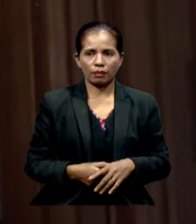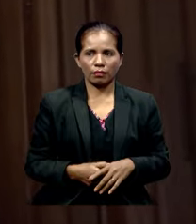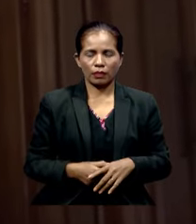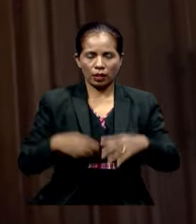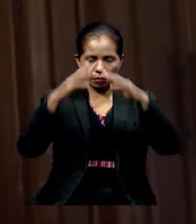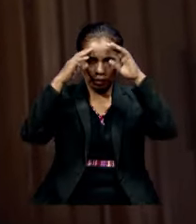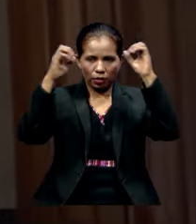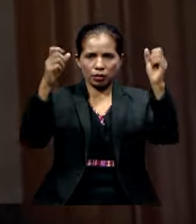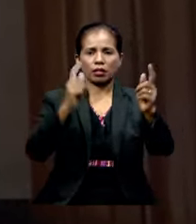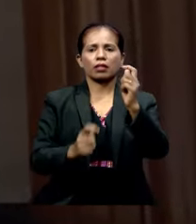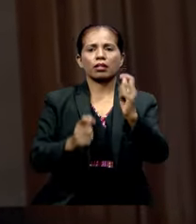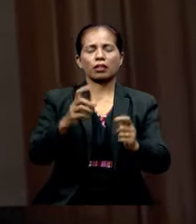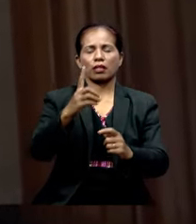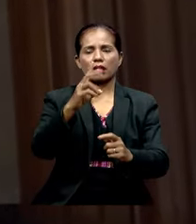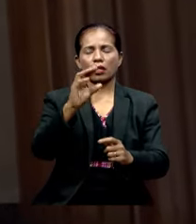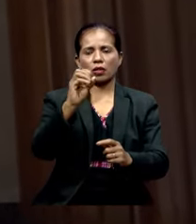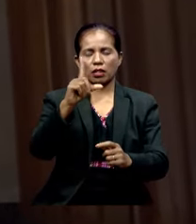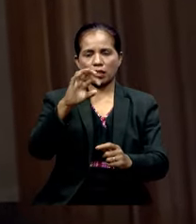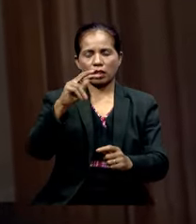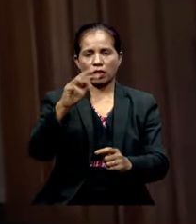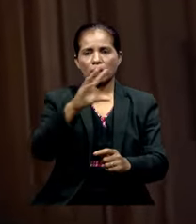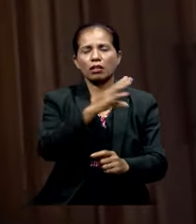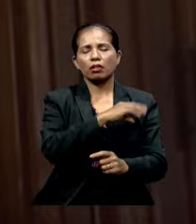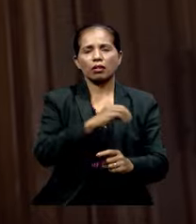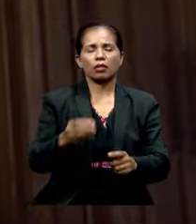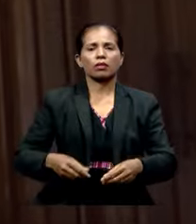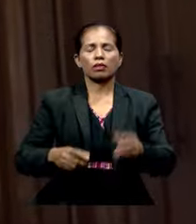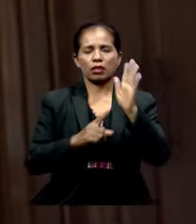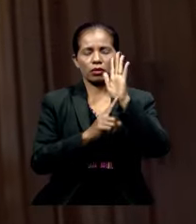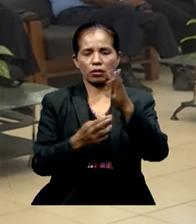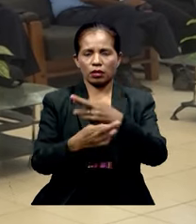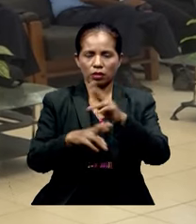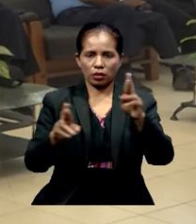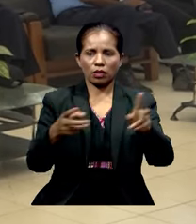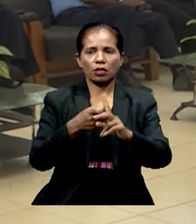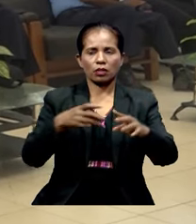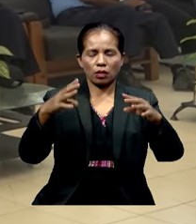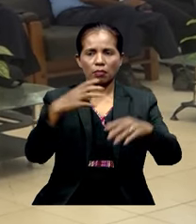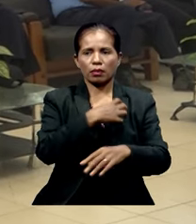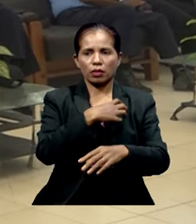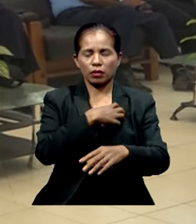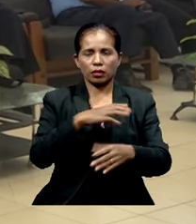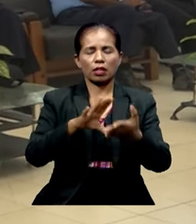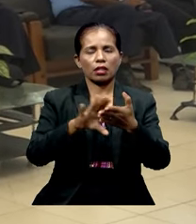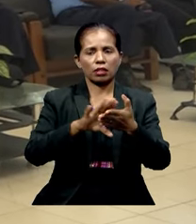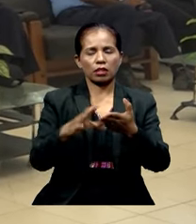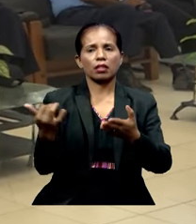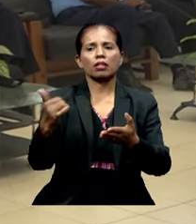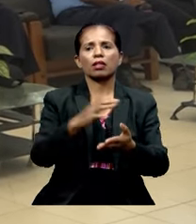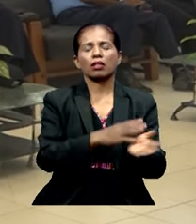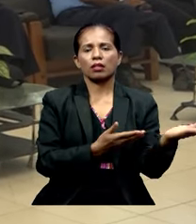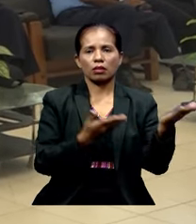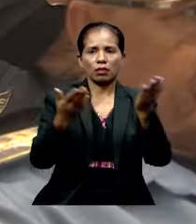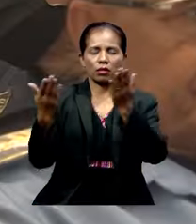Presidente Tribunal Recursos de Aluno dos Santos Ateten, Tribunal Recursos se fosse o resultado de si polícia reformar o cidadania pedido, deve antes ne